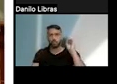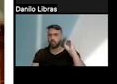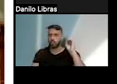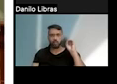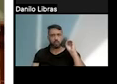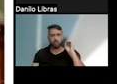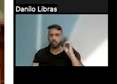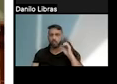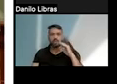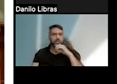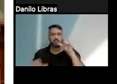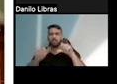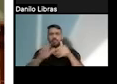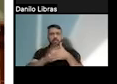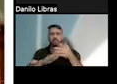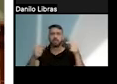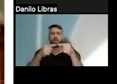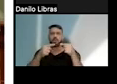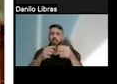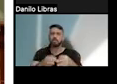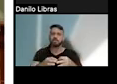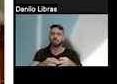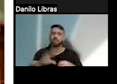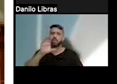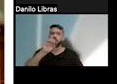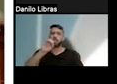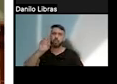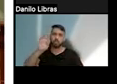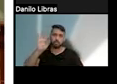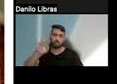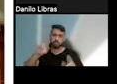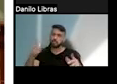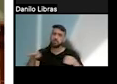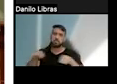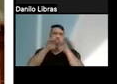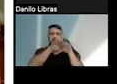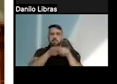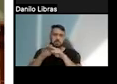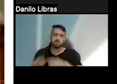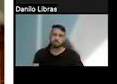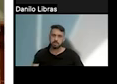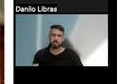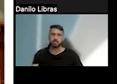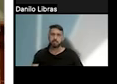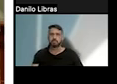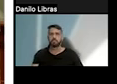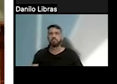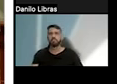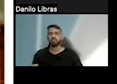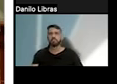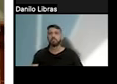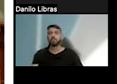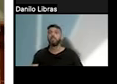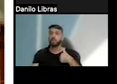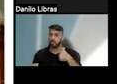nenhuma alteração, nenhuma correlação dentro da coorte, não. Foi bastante homogêneo até. E, assim, o que para a gente